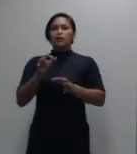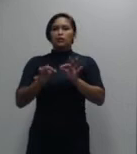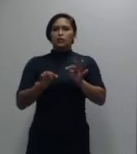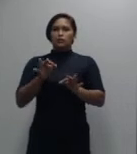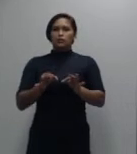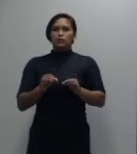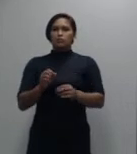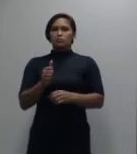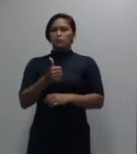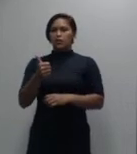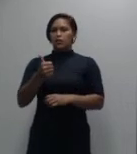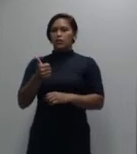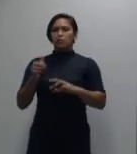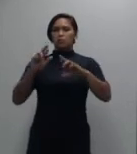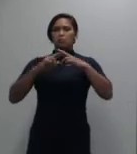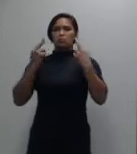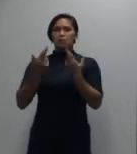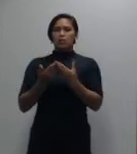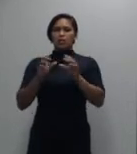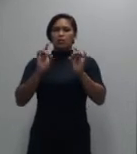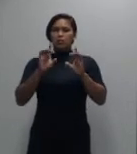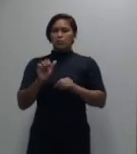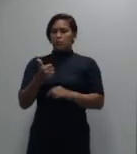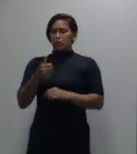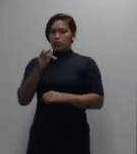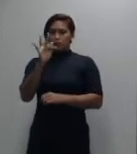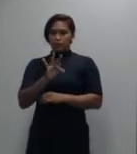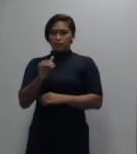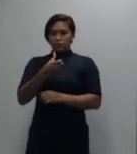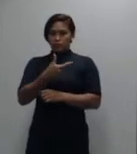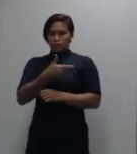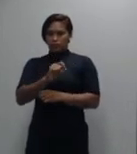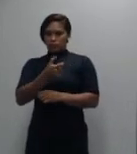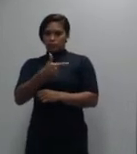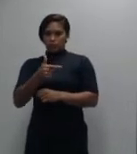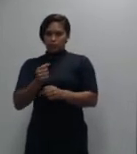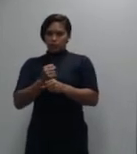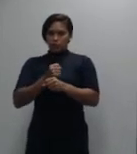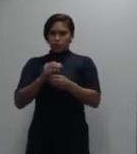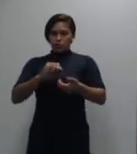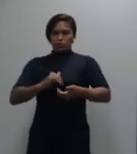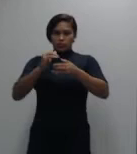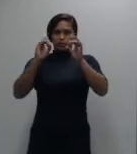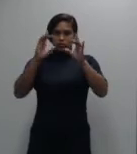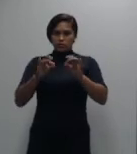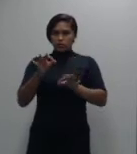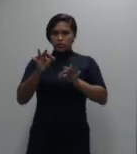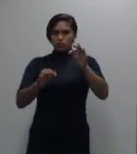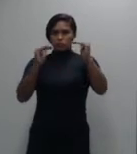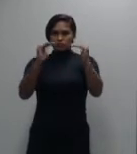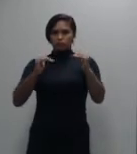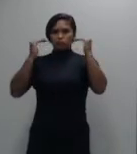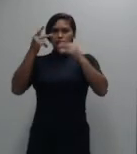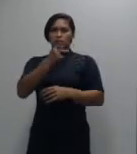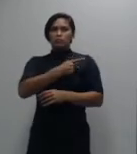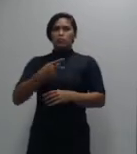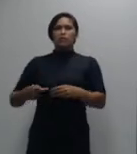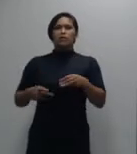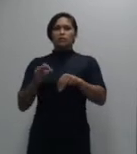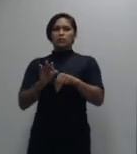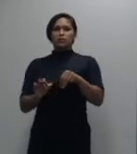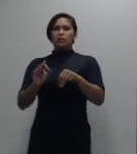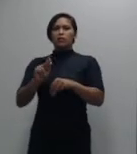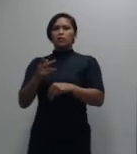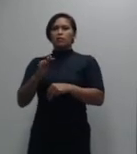primeira sessão ordinária em primeira chamada de 2022 da corte especial do Superior Tribunal de Justiça Presidente Excelentíssimo Senhor Ministro